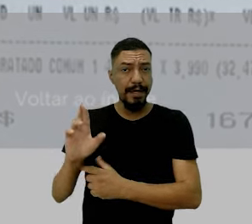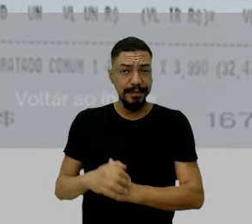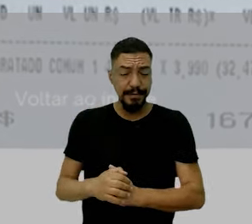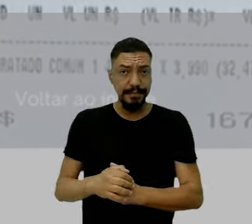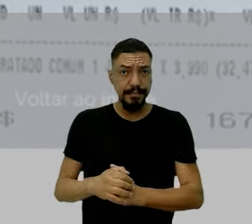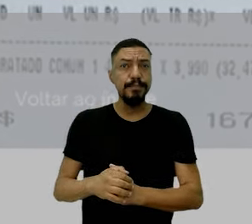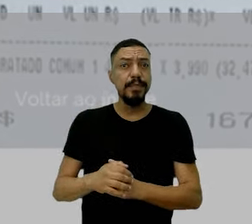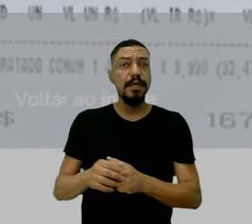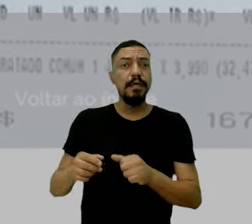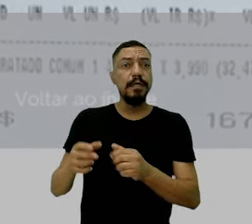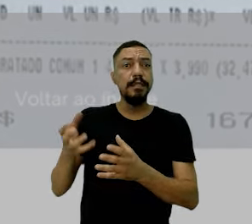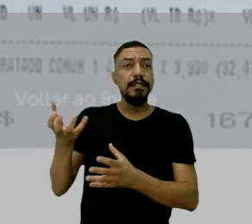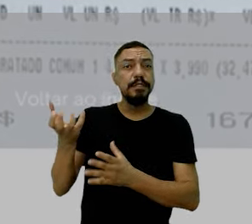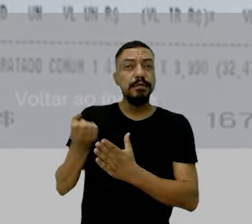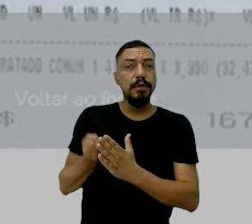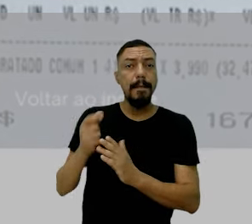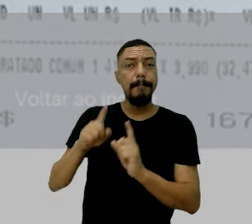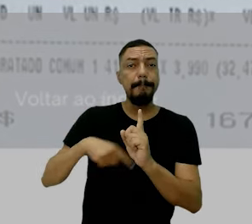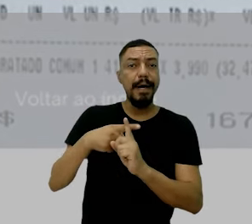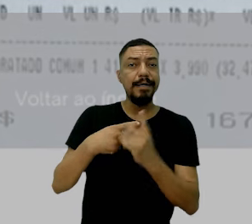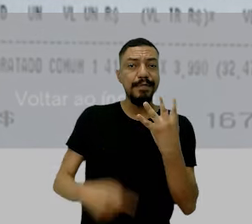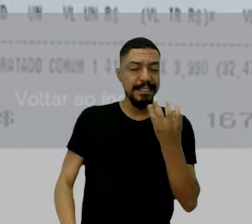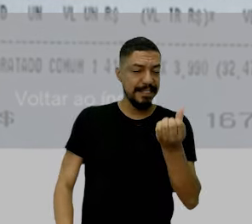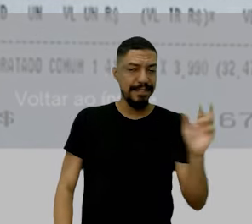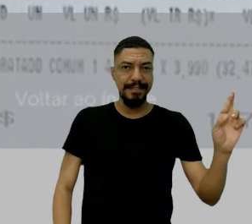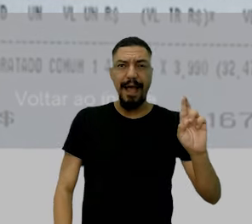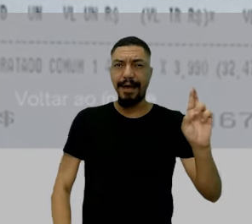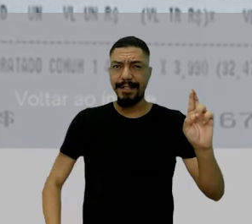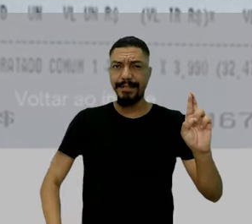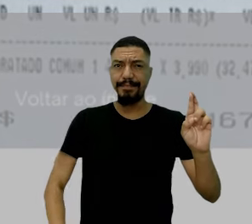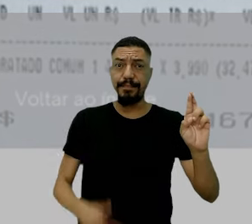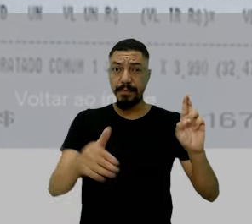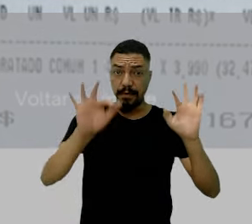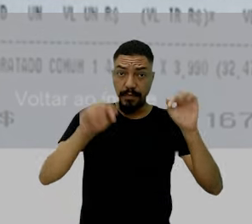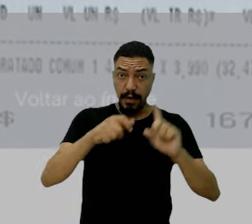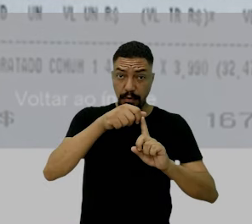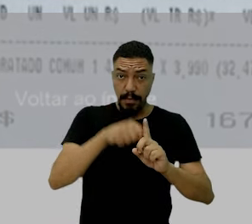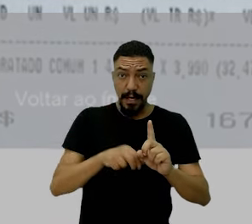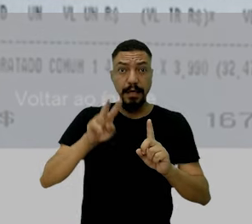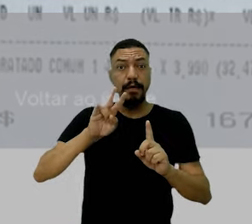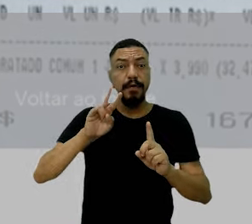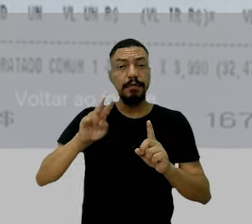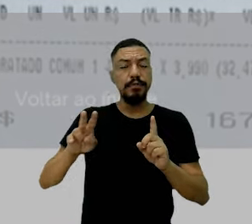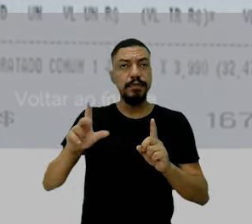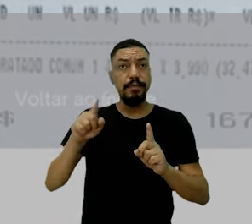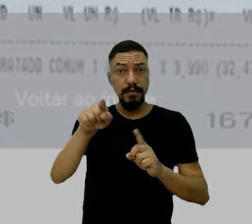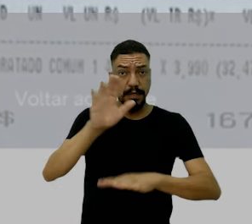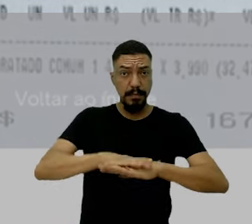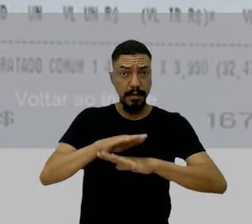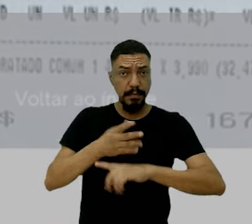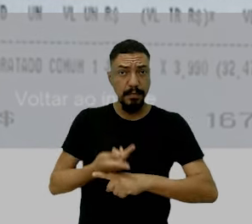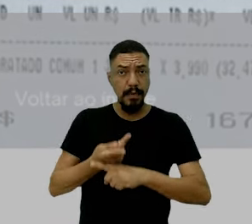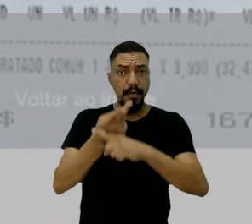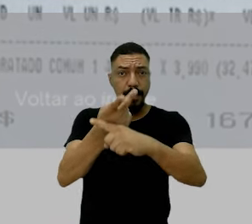R$2.254 e reter os R$46. No final do mês vai chegar